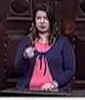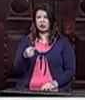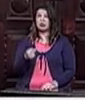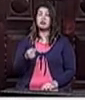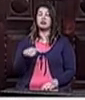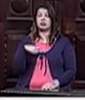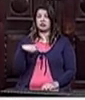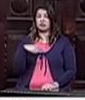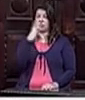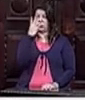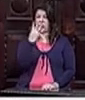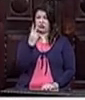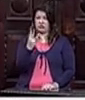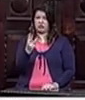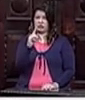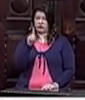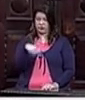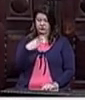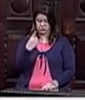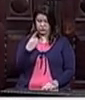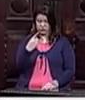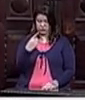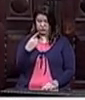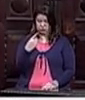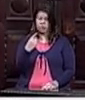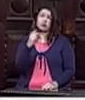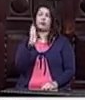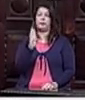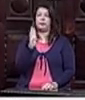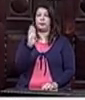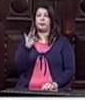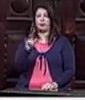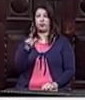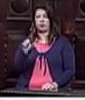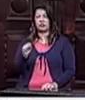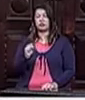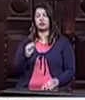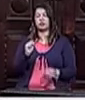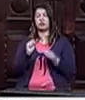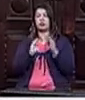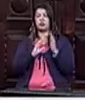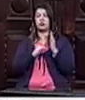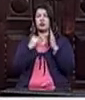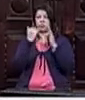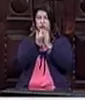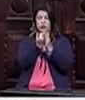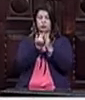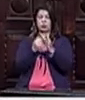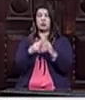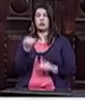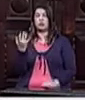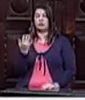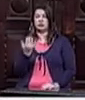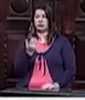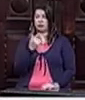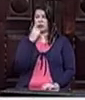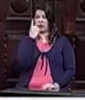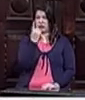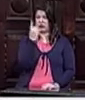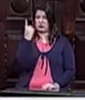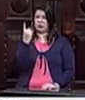de 43,6 bi. Sabe para quanto foi? 116 bi.